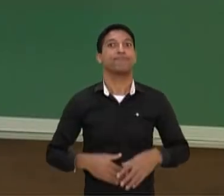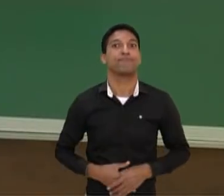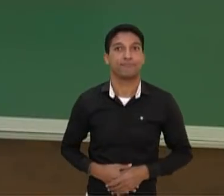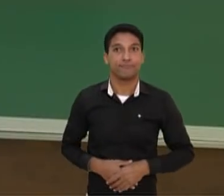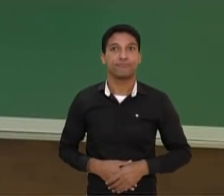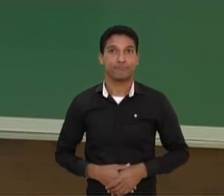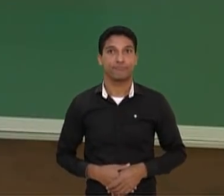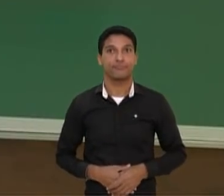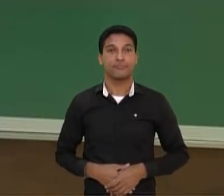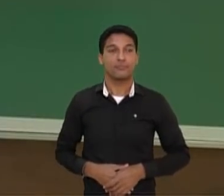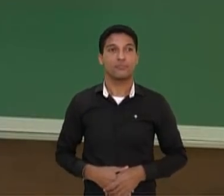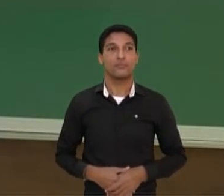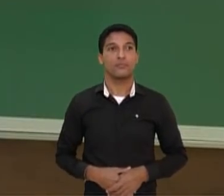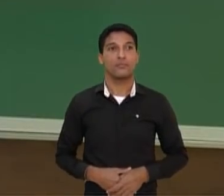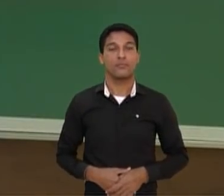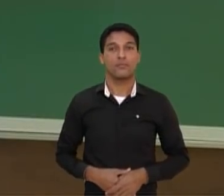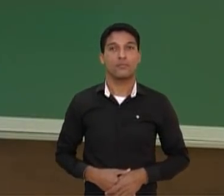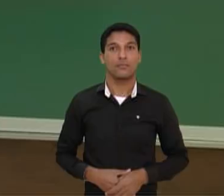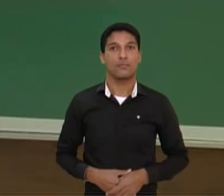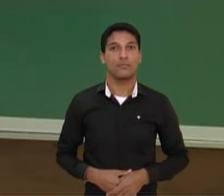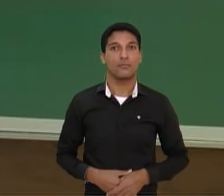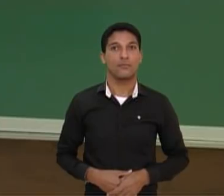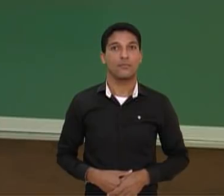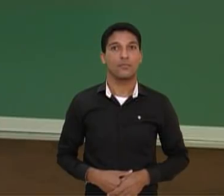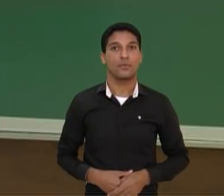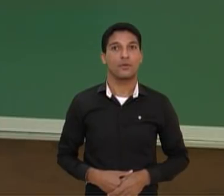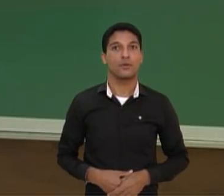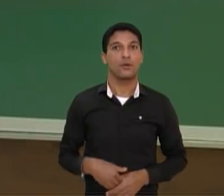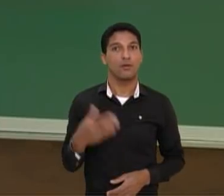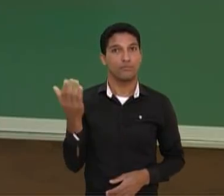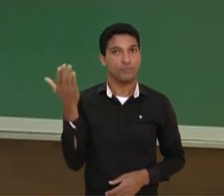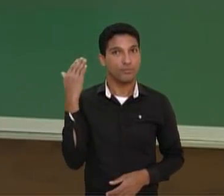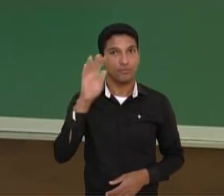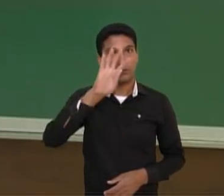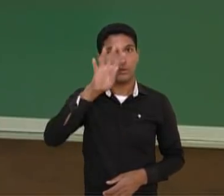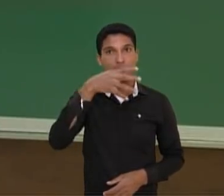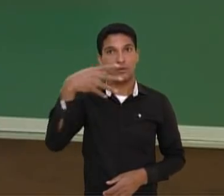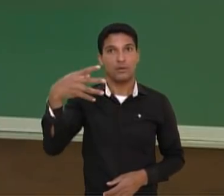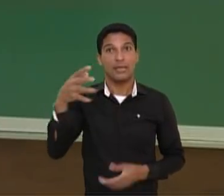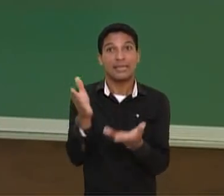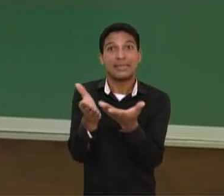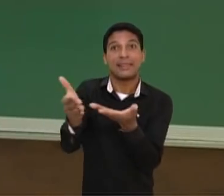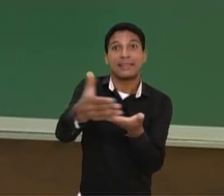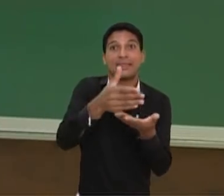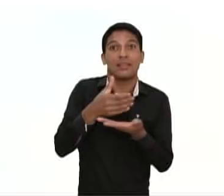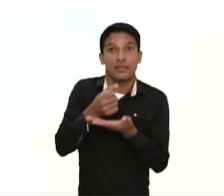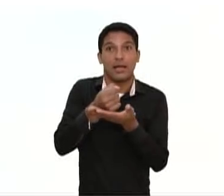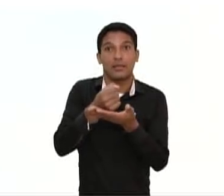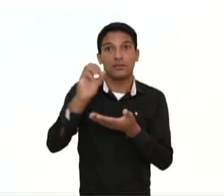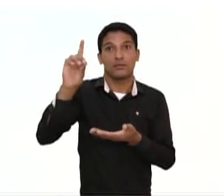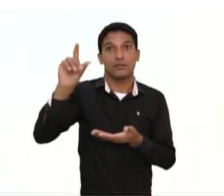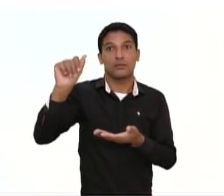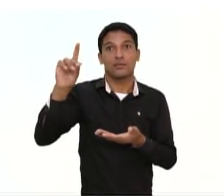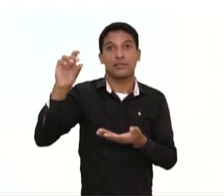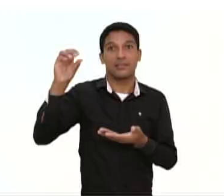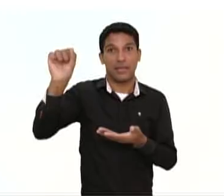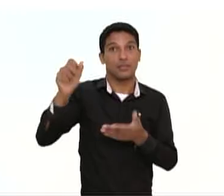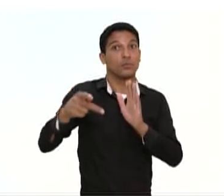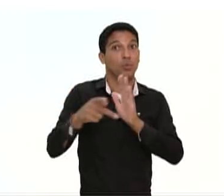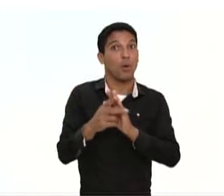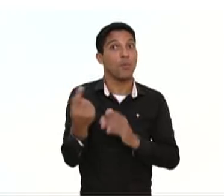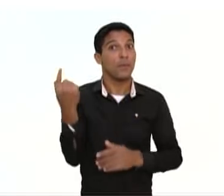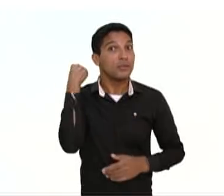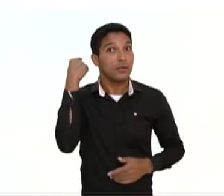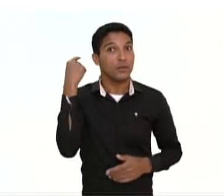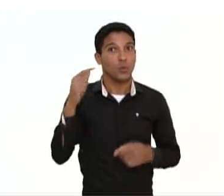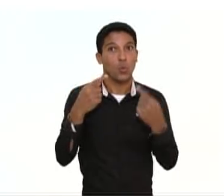Bom, esses dados são da época da vacinação contra a gripe suína, tá? Então, temos aqui uma tabela,